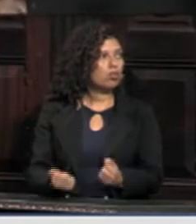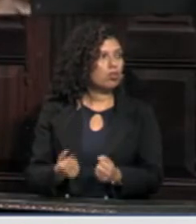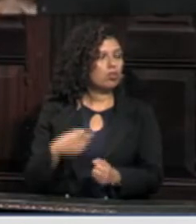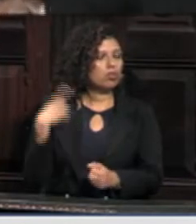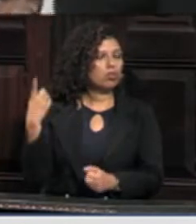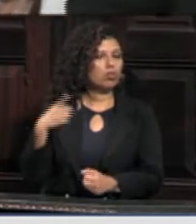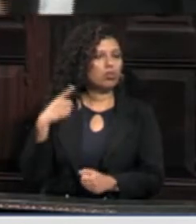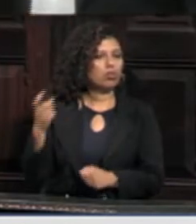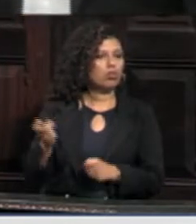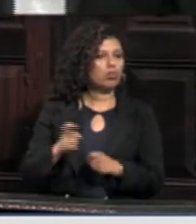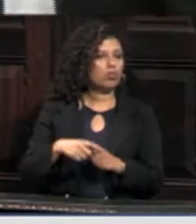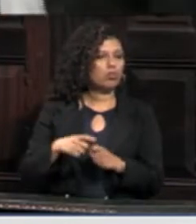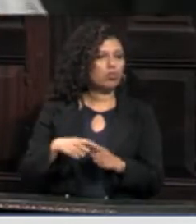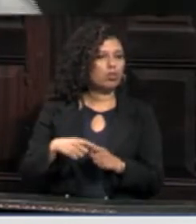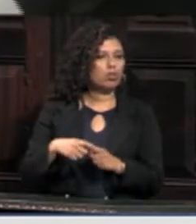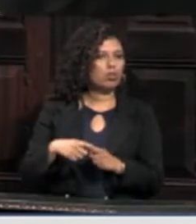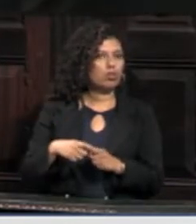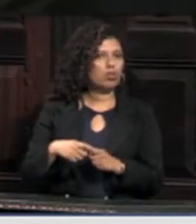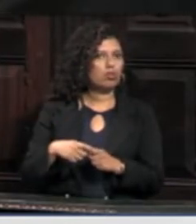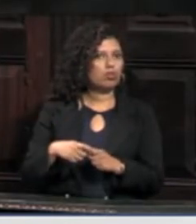Dr. Julianelli.